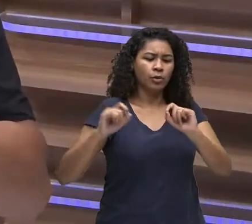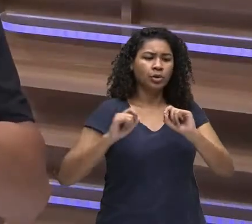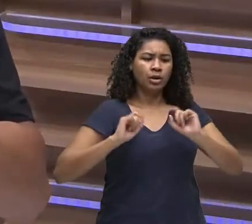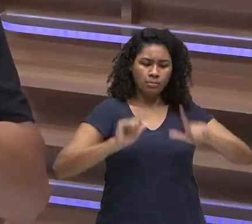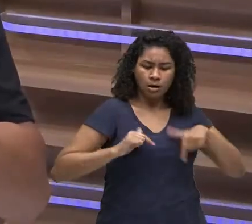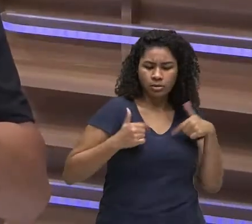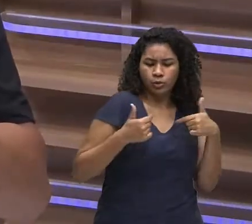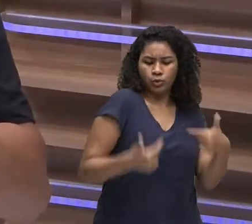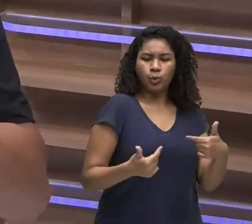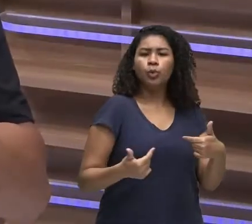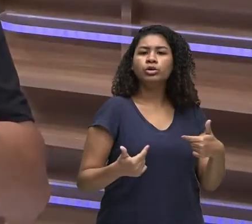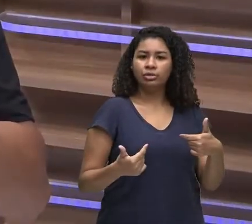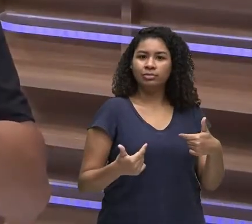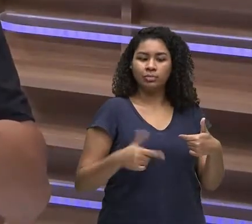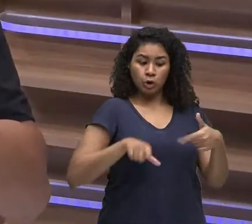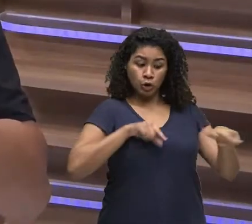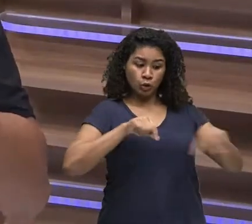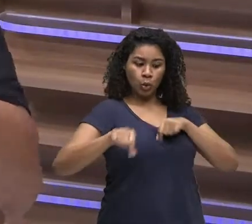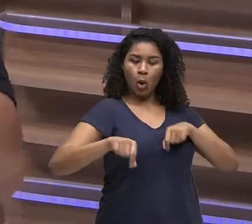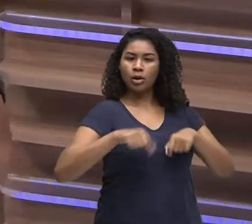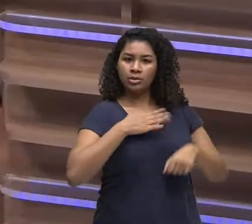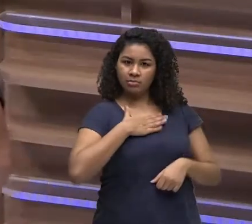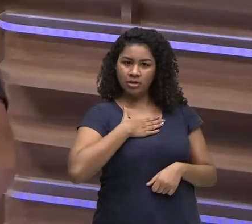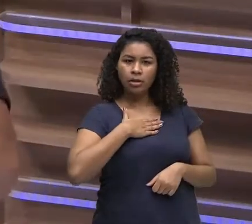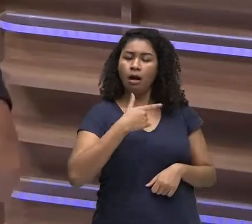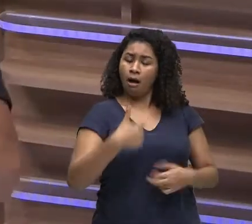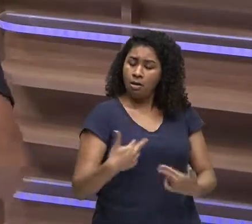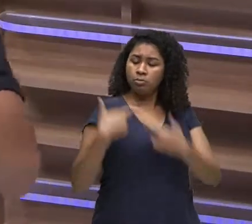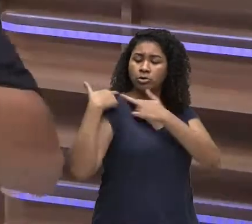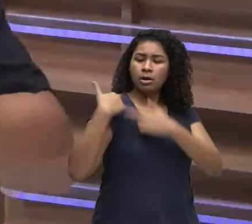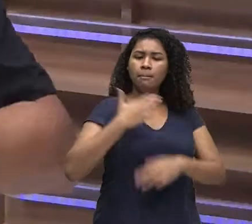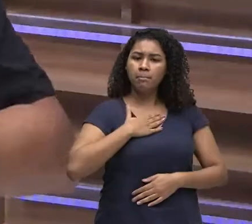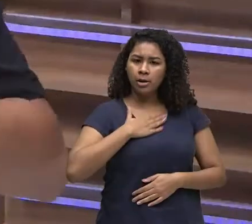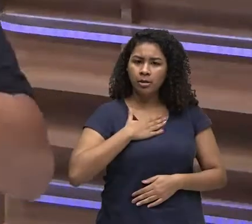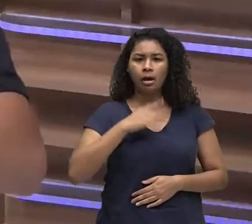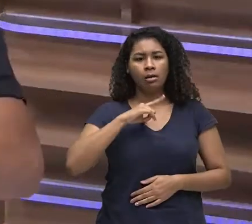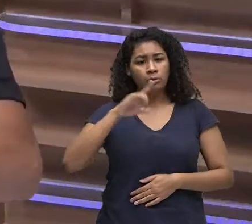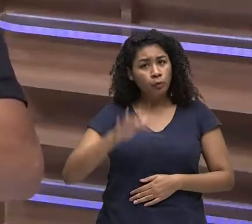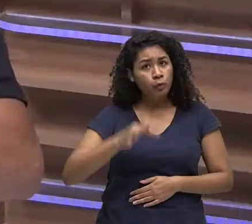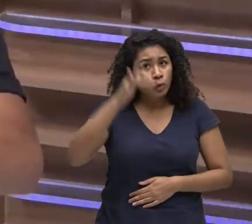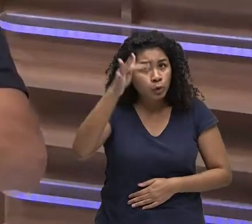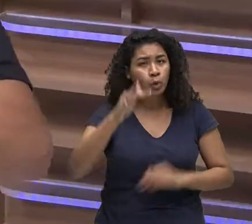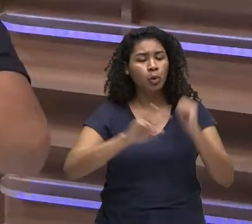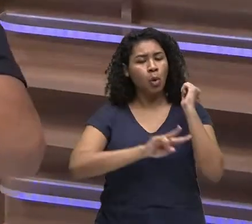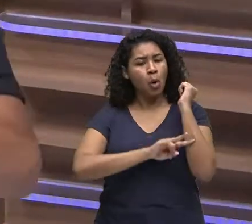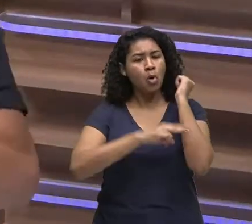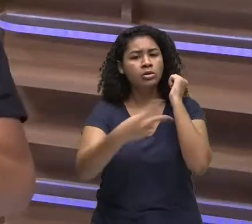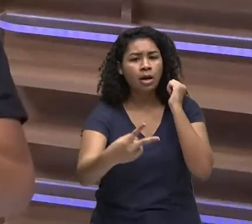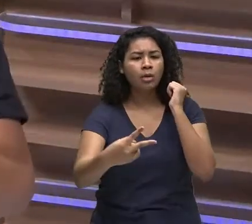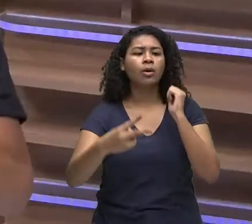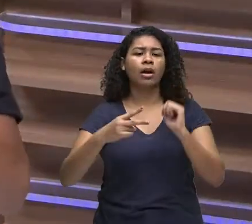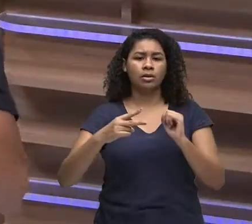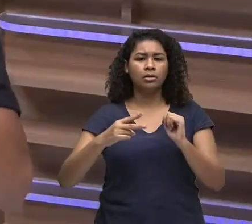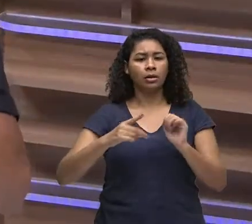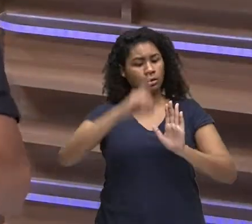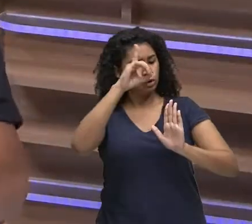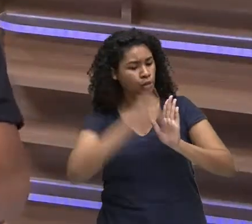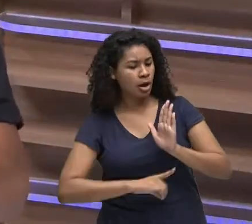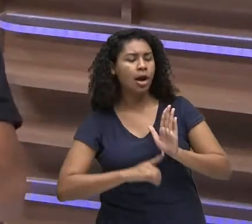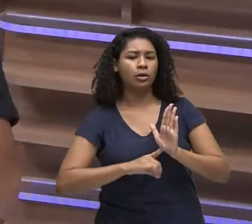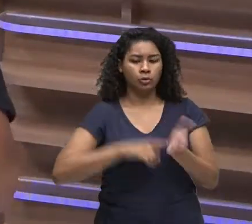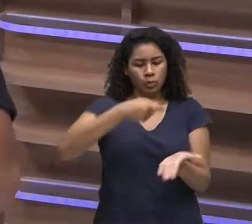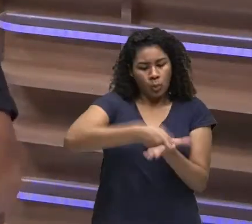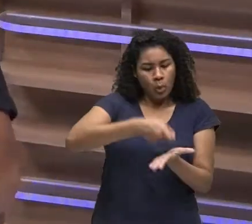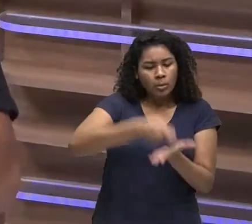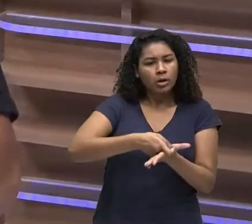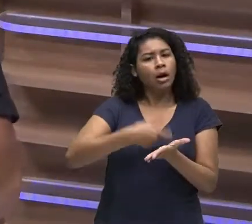que elas possuem consequências, eu tenho direitos, eu tenho deveres, eu percebo a responsabilidade nesse